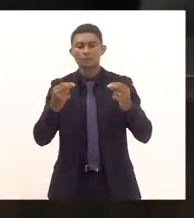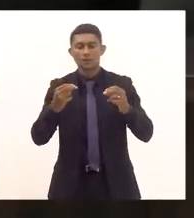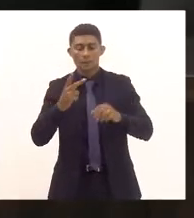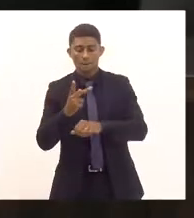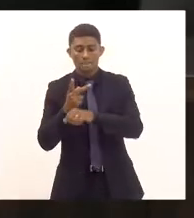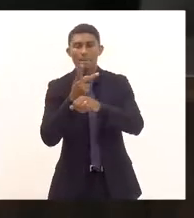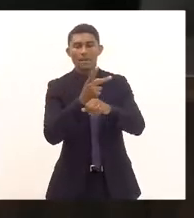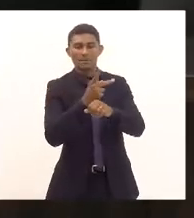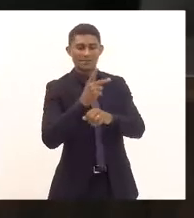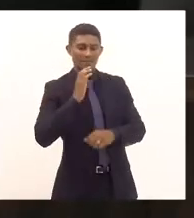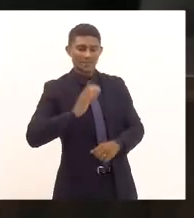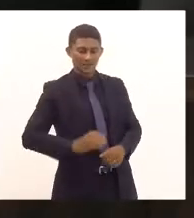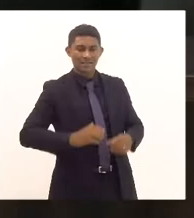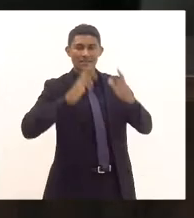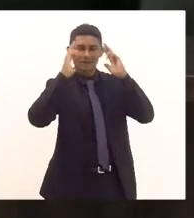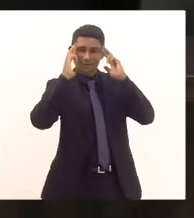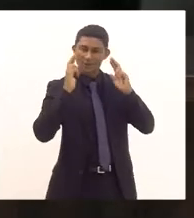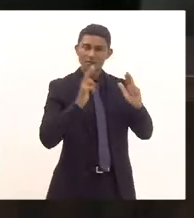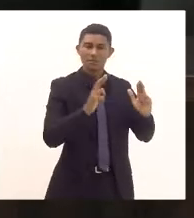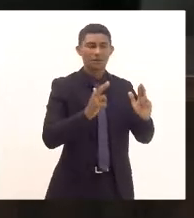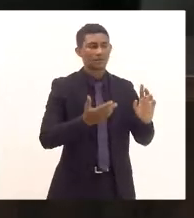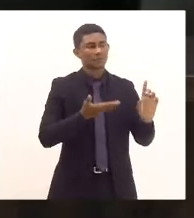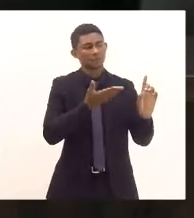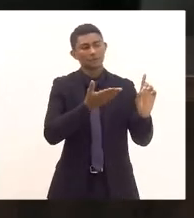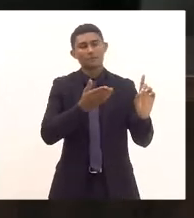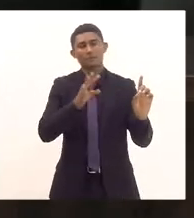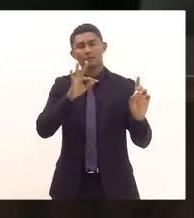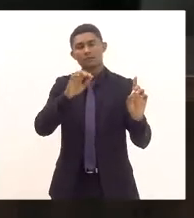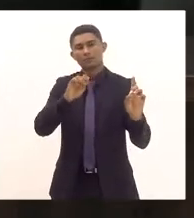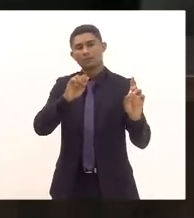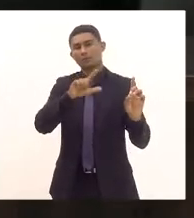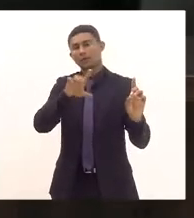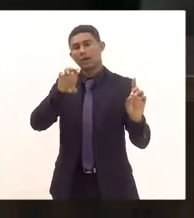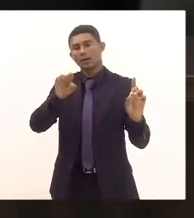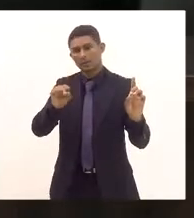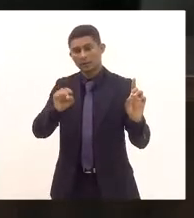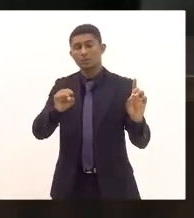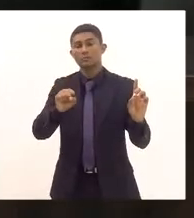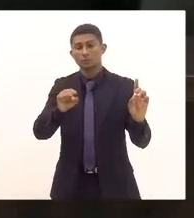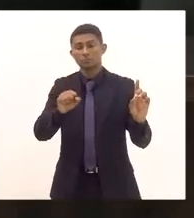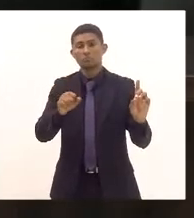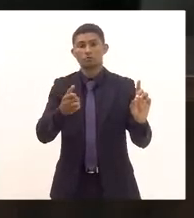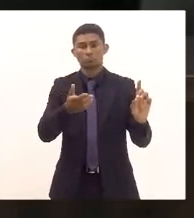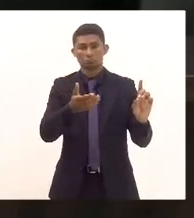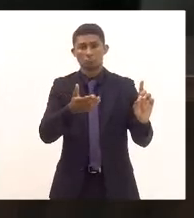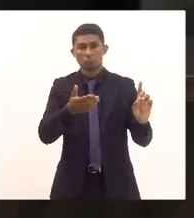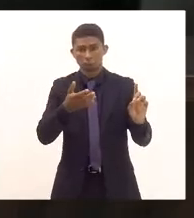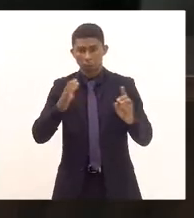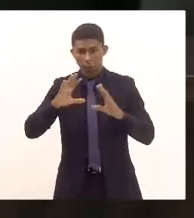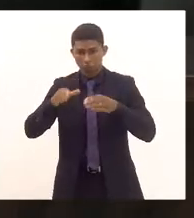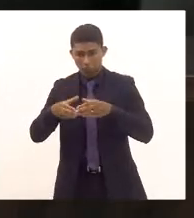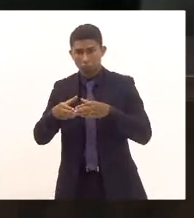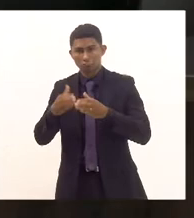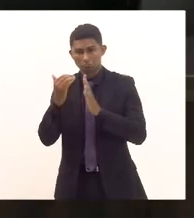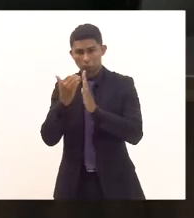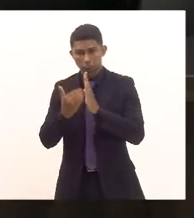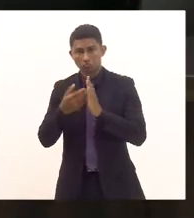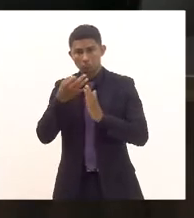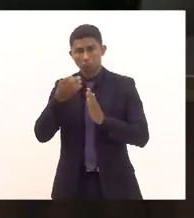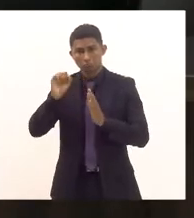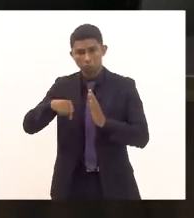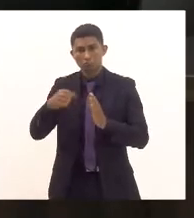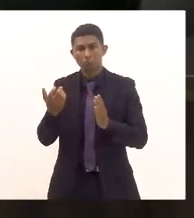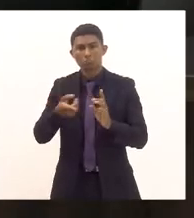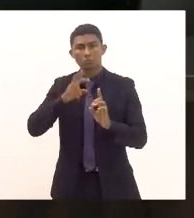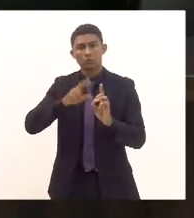respeito à diversidade ao Senhor Thales Bretas parecer da comissão de normas internas e proposições externas favorável ela tô Deputado Chico Machado em